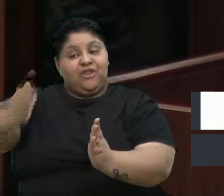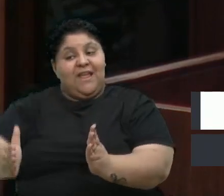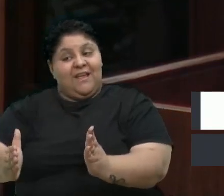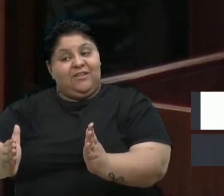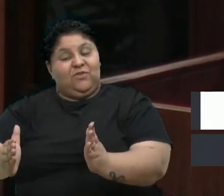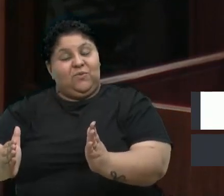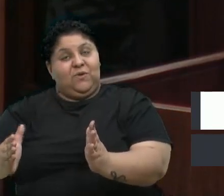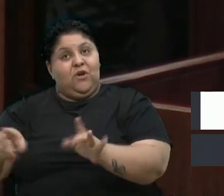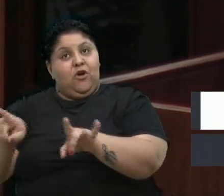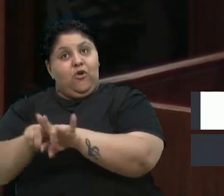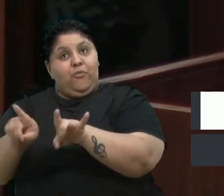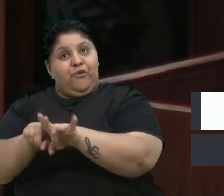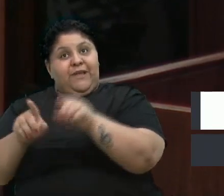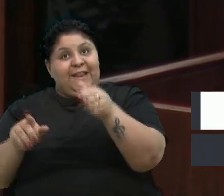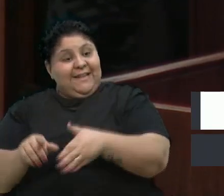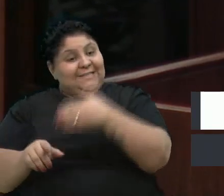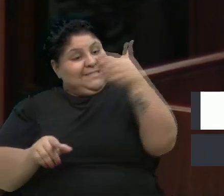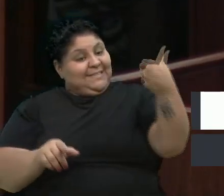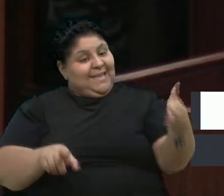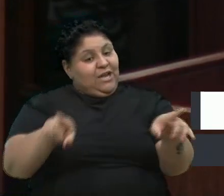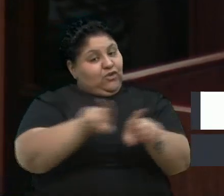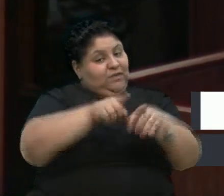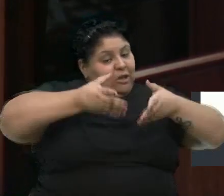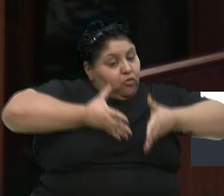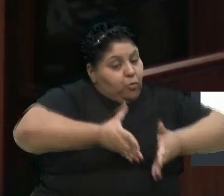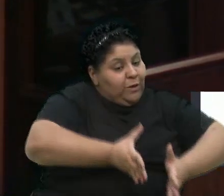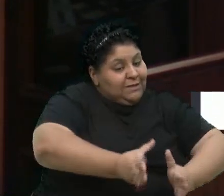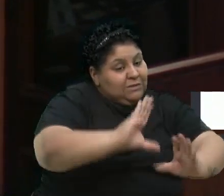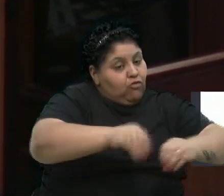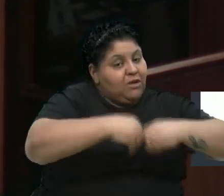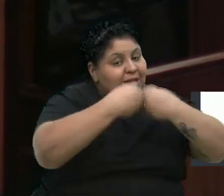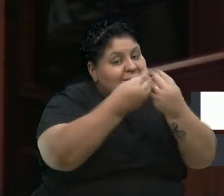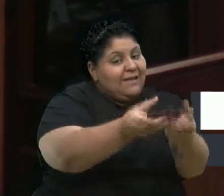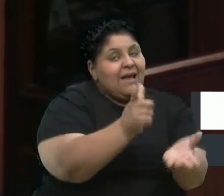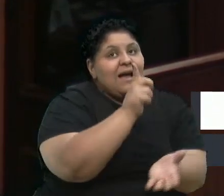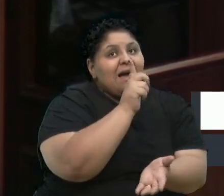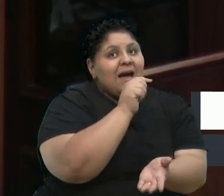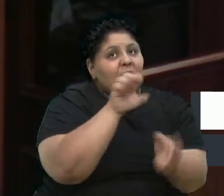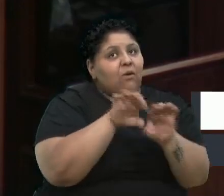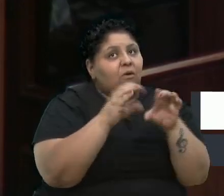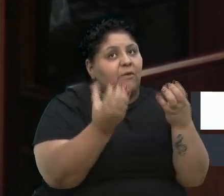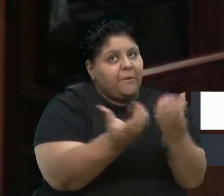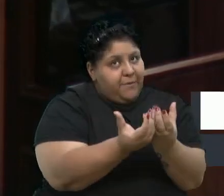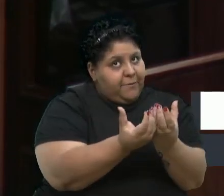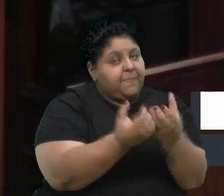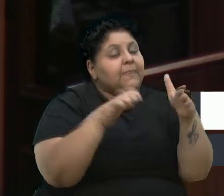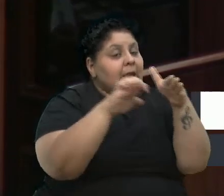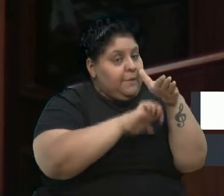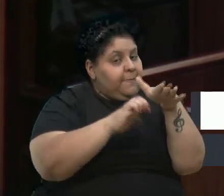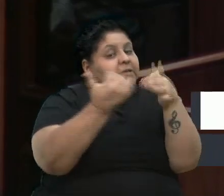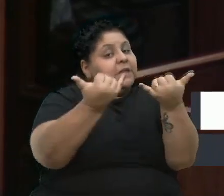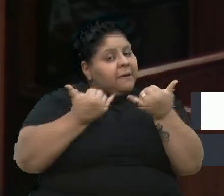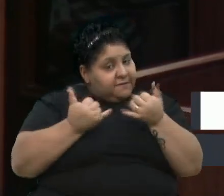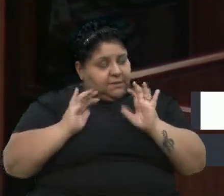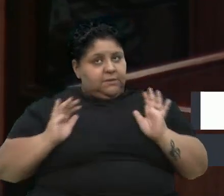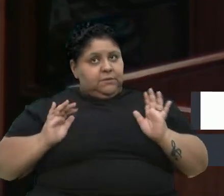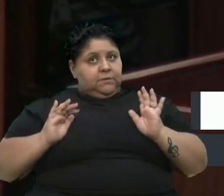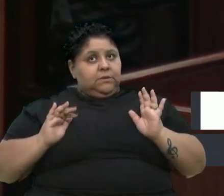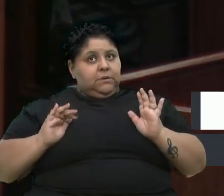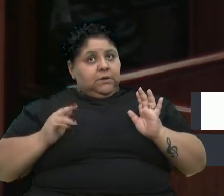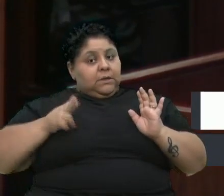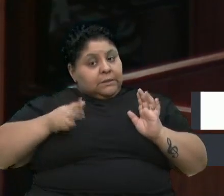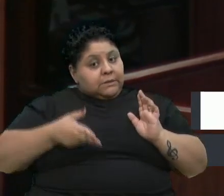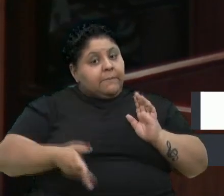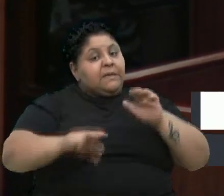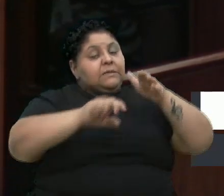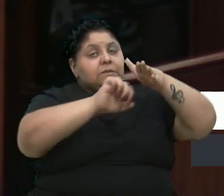existe a tubulação de água que fornece essa comunidade. A empreiteira foi avisada. Essa mesma